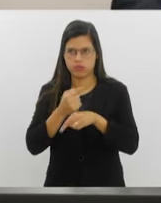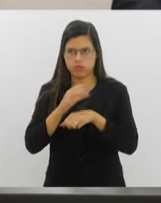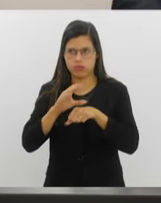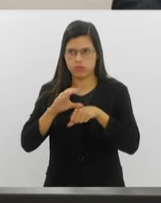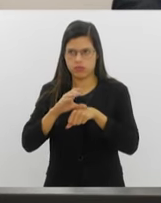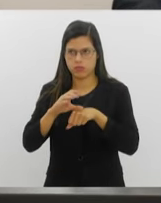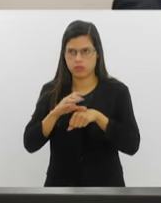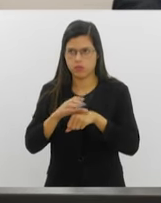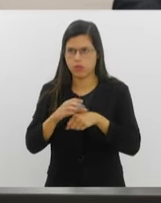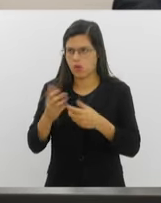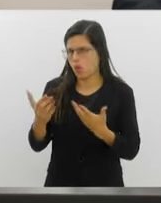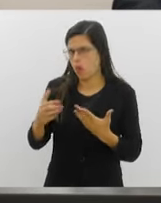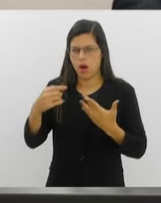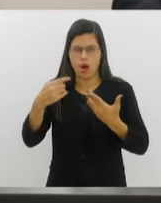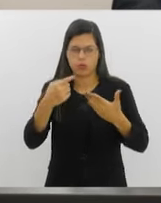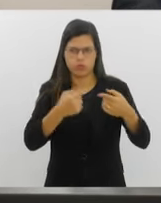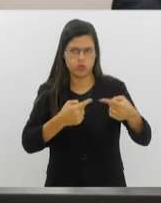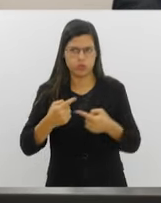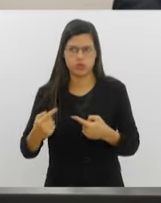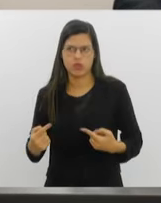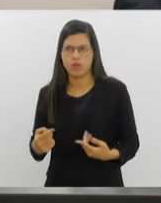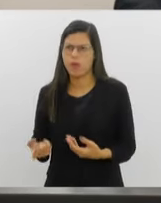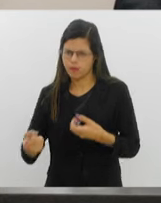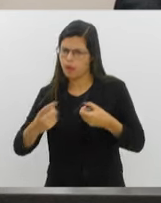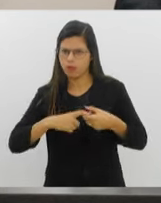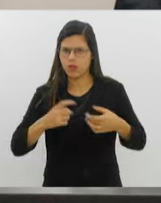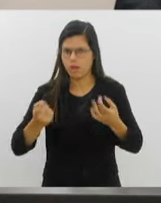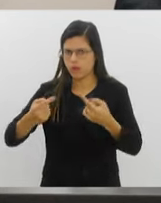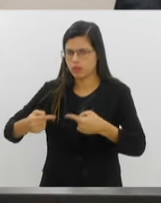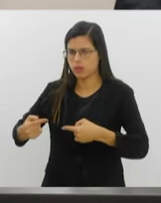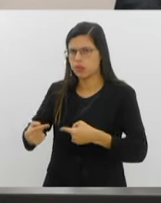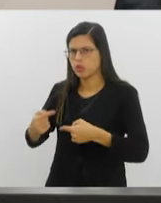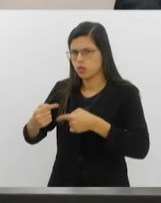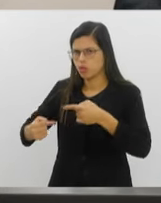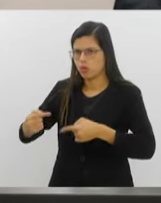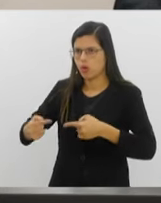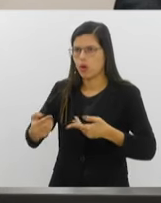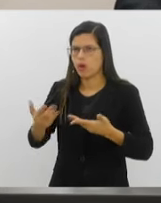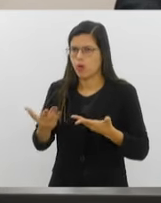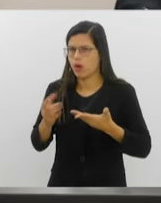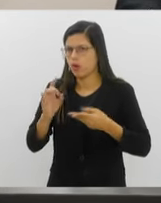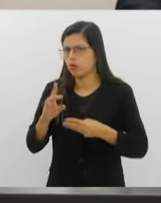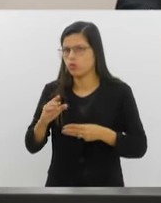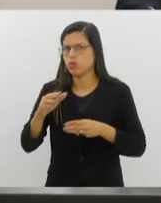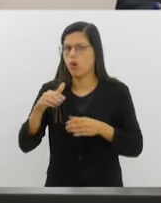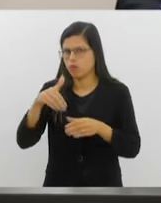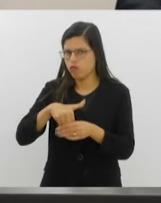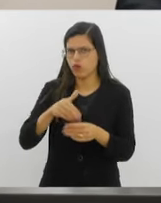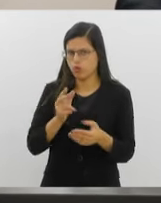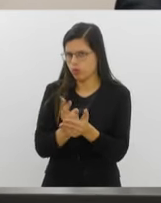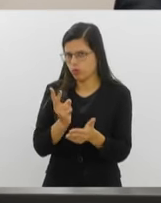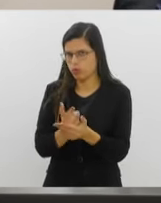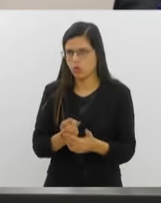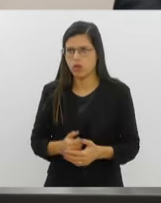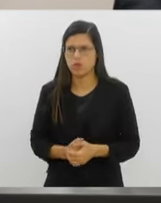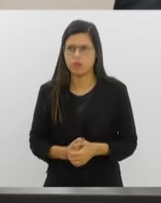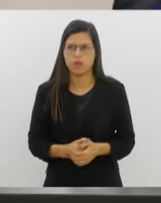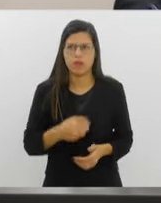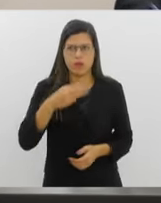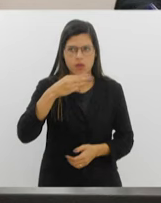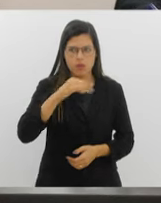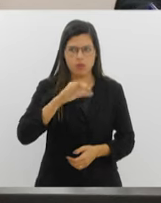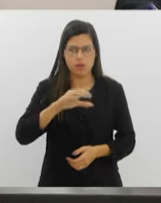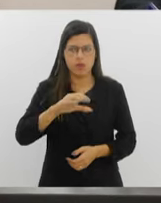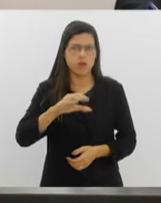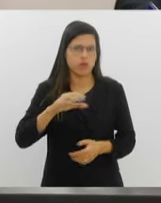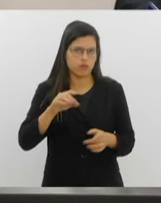Eu não quero discutir, não. Não, mas vamos retomar a discussão. Não, eu quero sustentar o meu voto. Perfeito, perfeito. Sustentar o meu voto. O meu é a mesma coisa. Então, eu